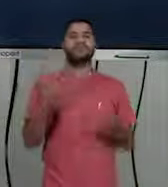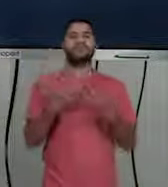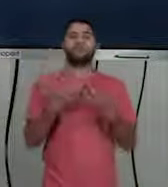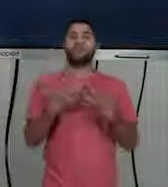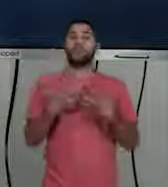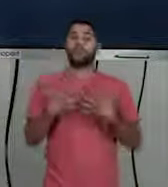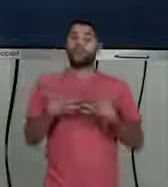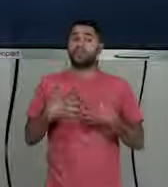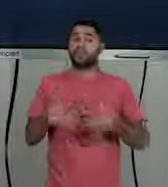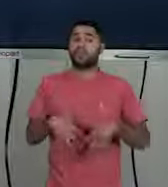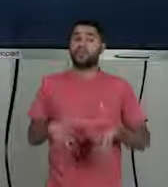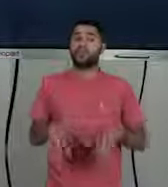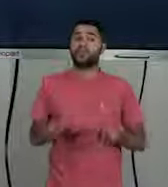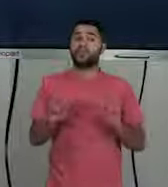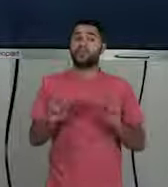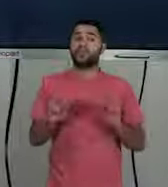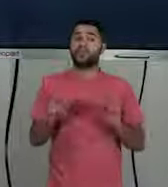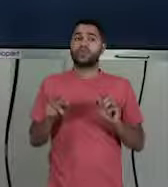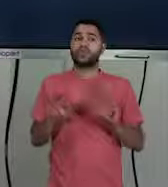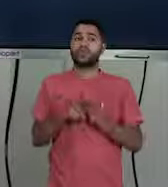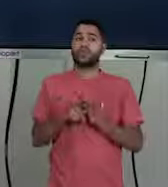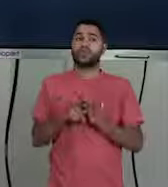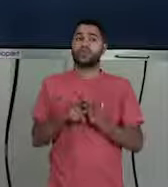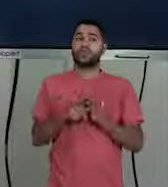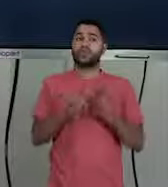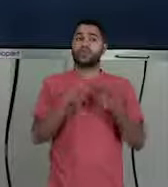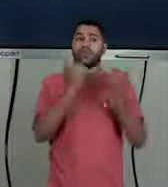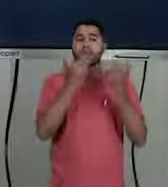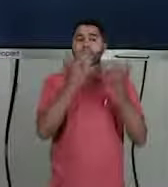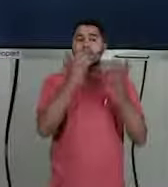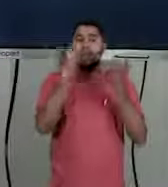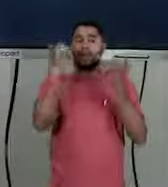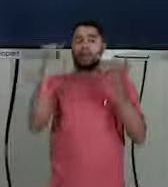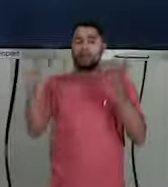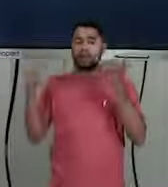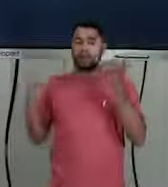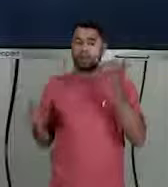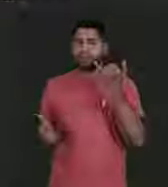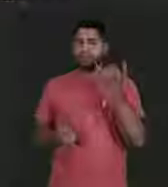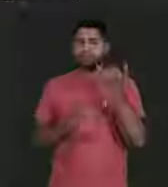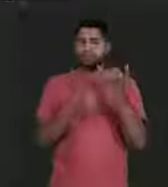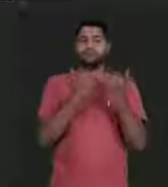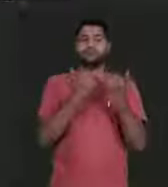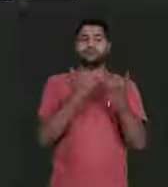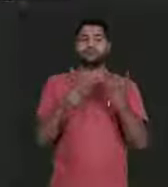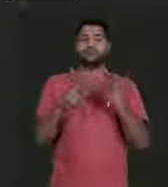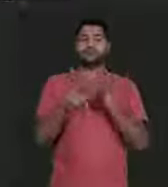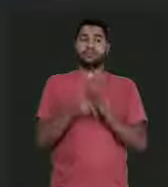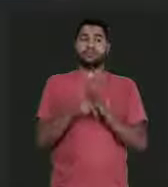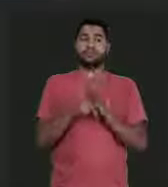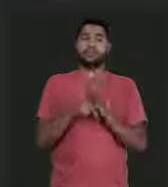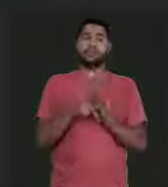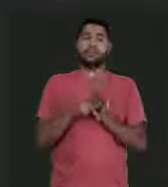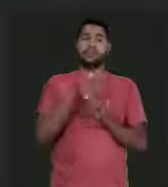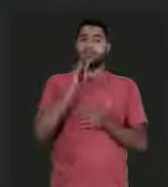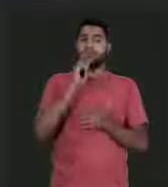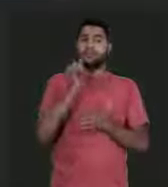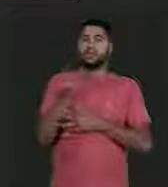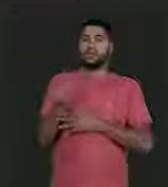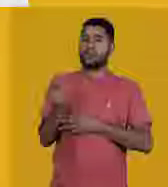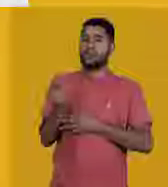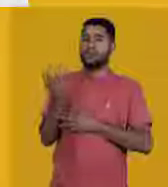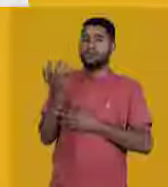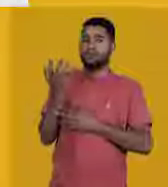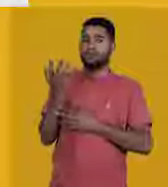funciona, esse circuito, através da passagem da corrente elétrica. Então, o circuito elétrico, a lâmpada,